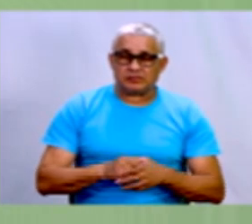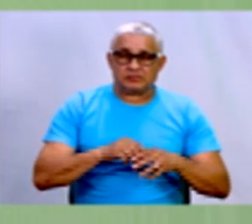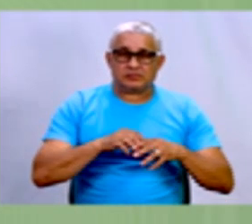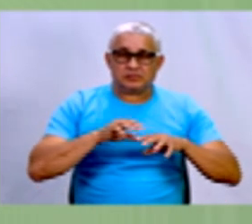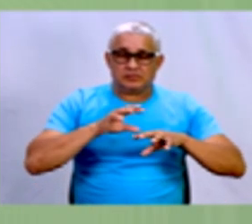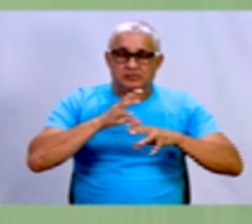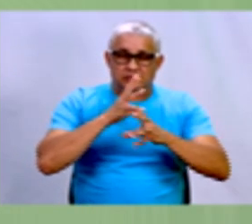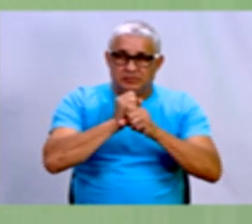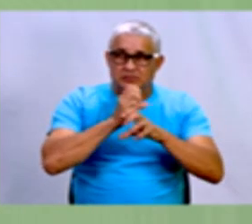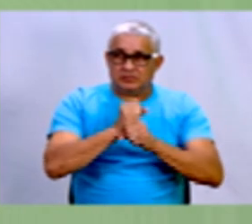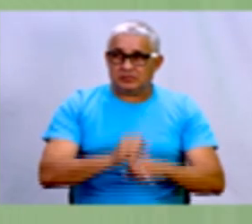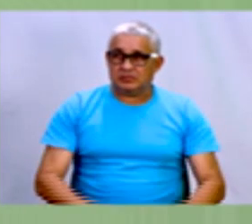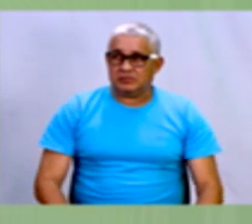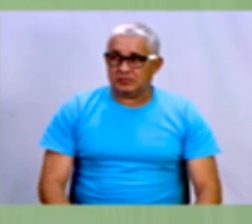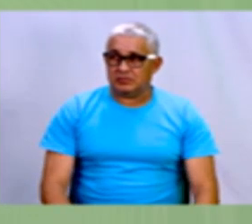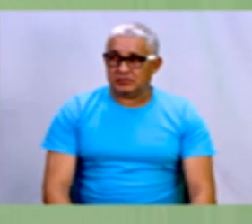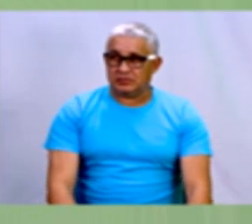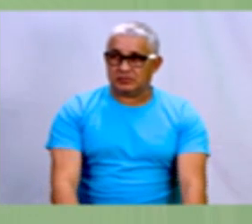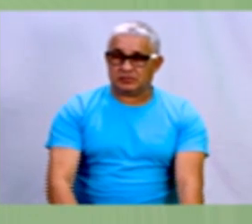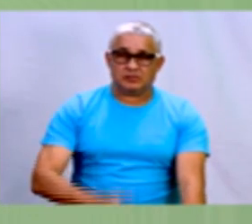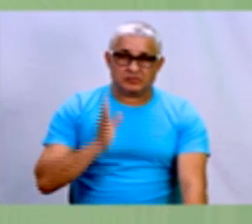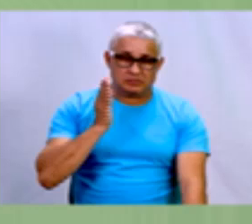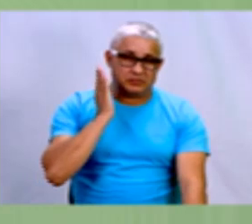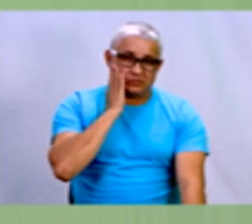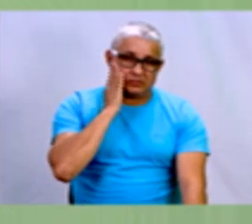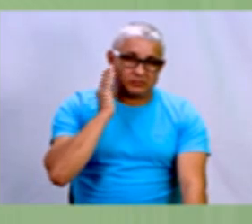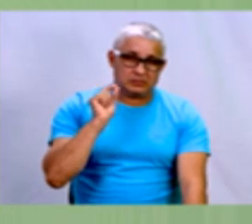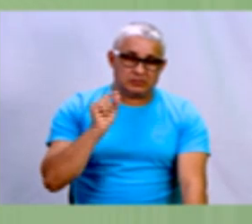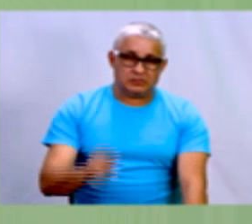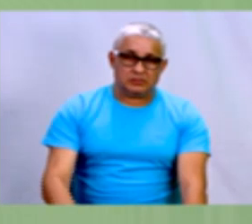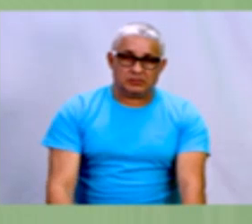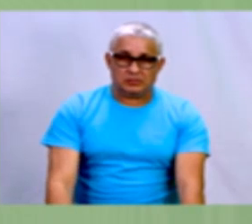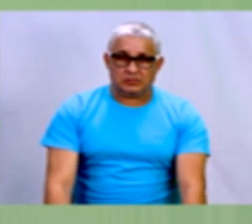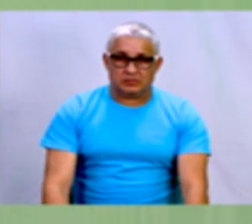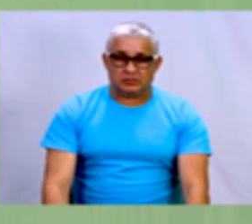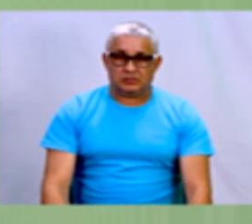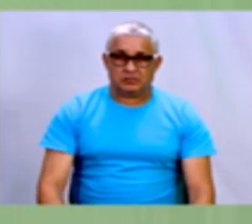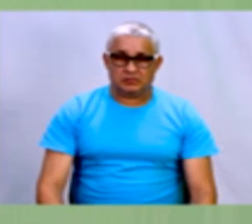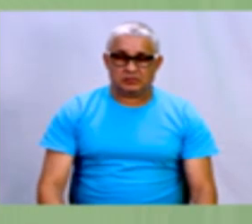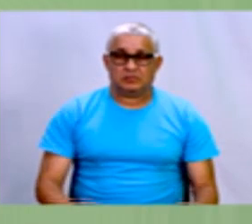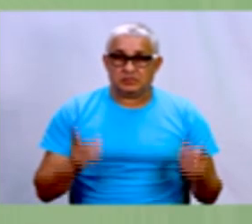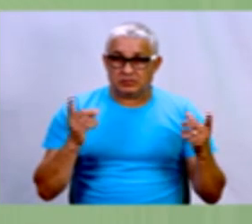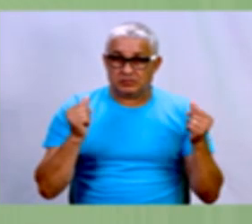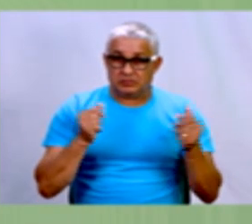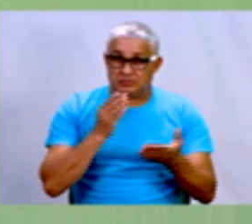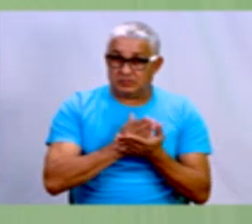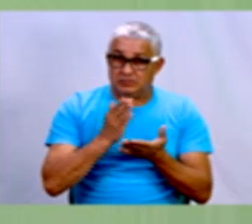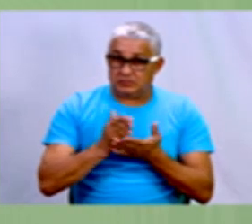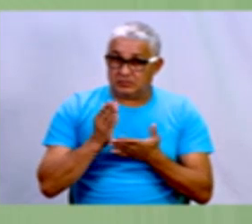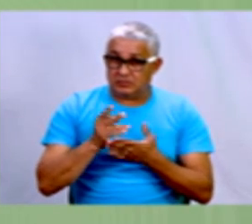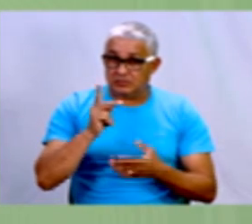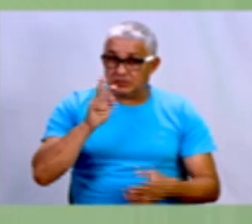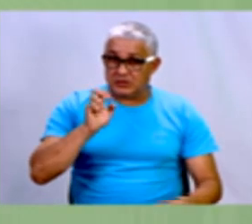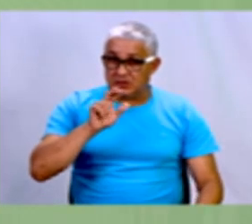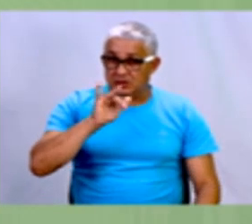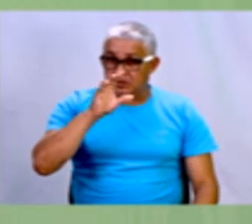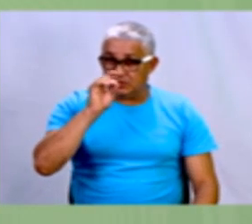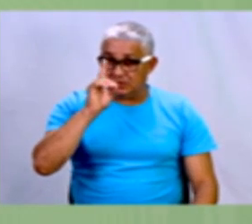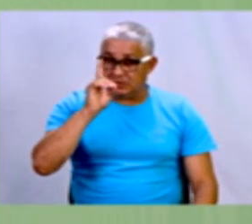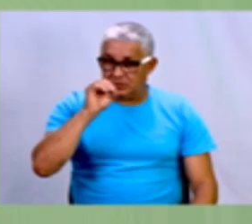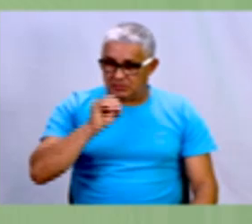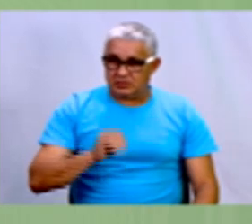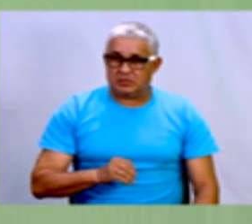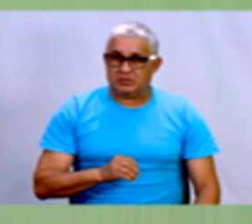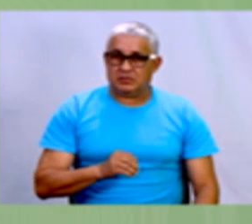fórmula, tá? Que no caso aqui a gente já sabe que é para saber o valor da parcela. A parcela no período, né? Então aqui